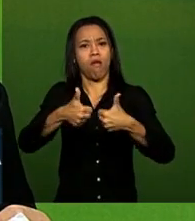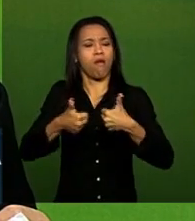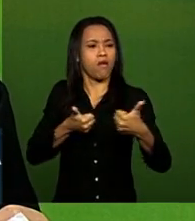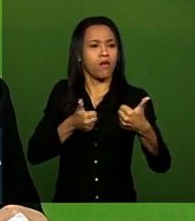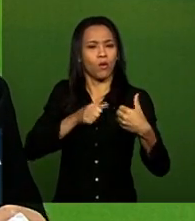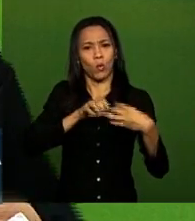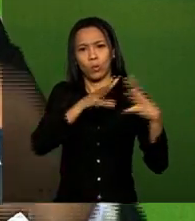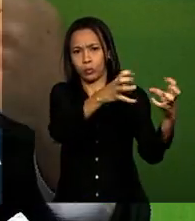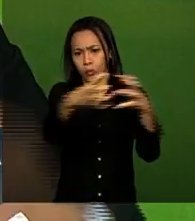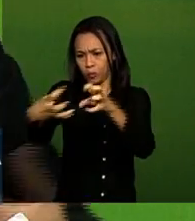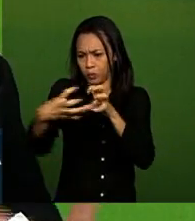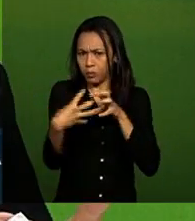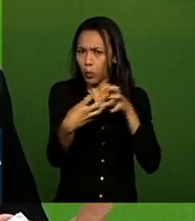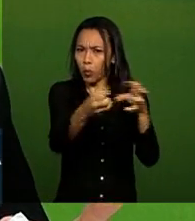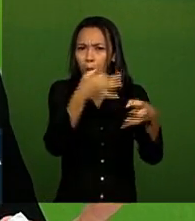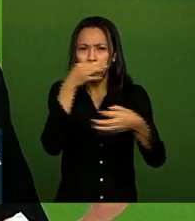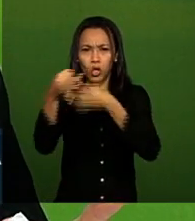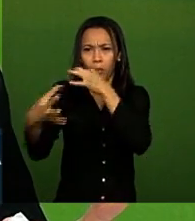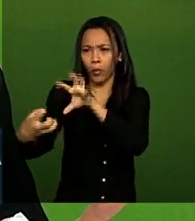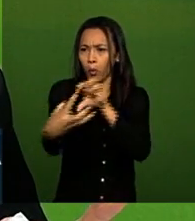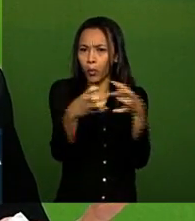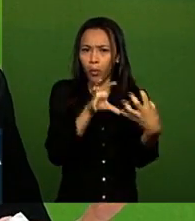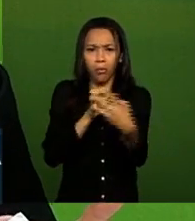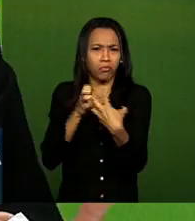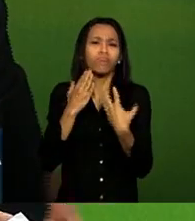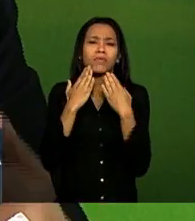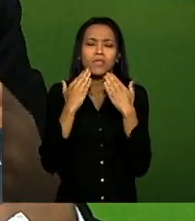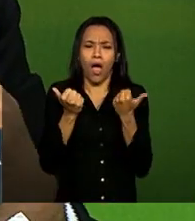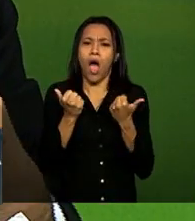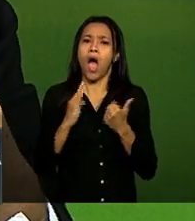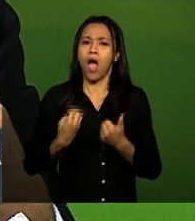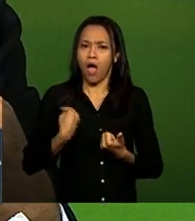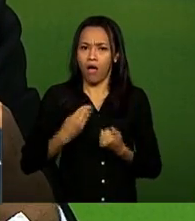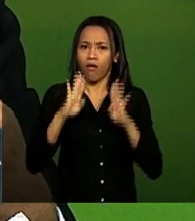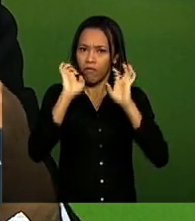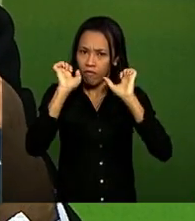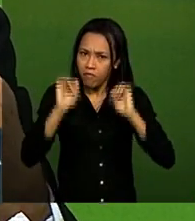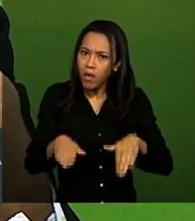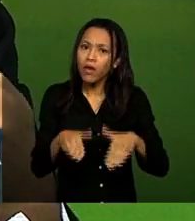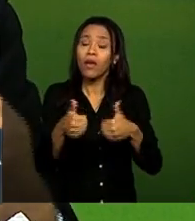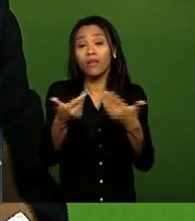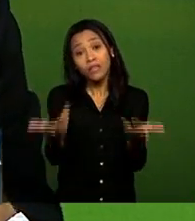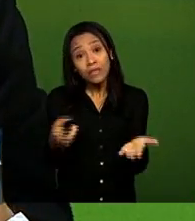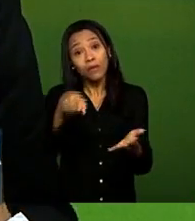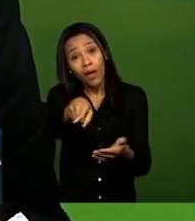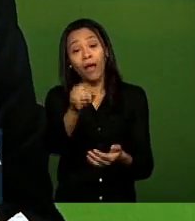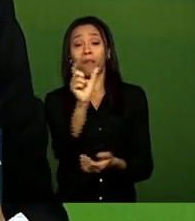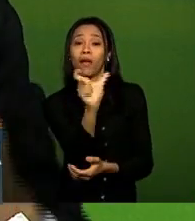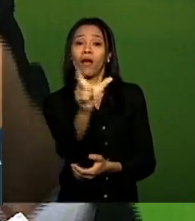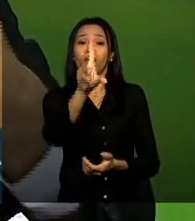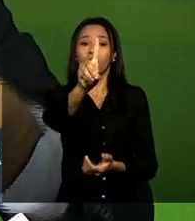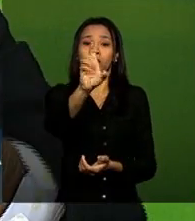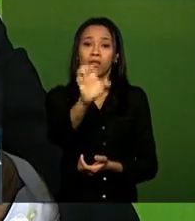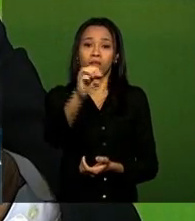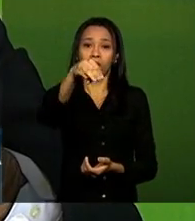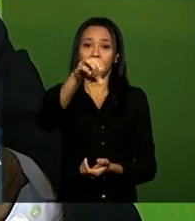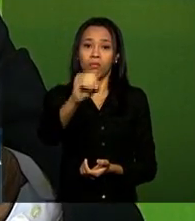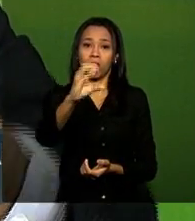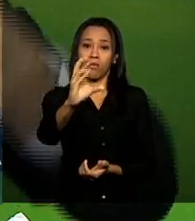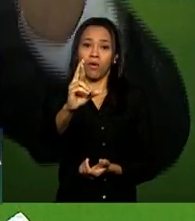e qualificado de amadurecimento da Democracia brasileira e uma democracia que cada vez mais se